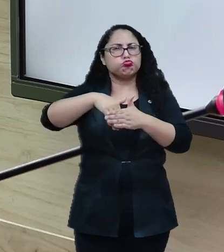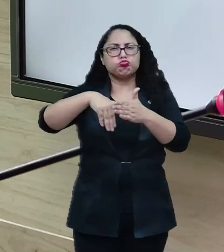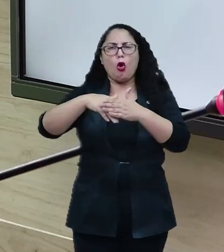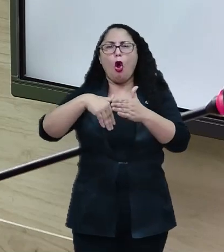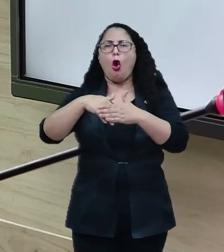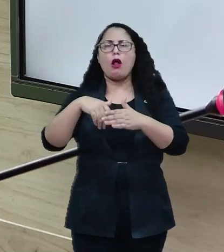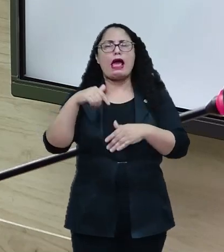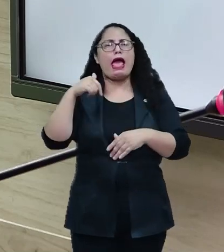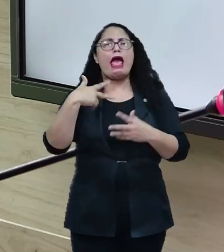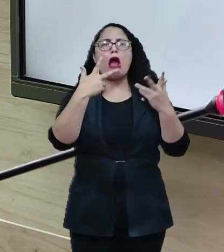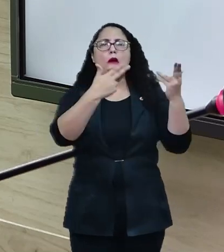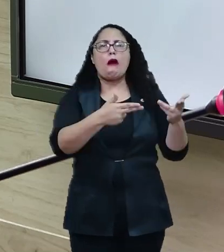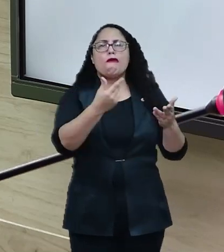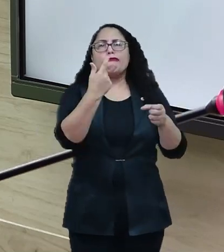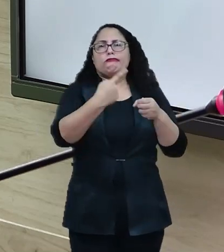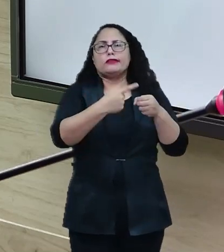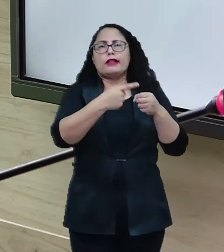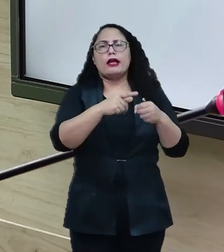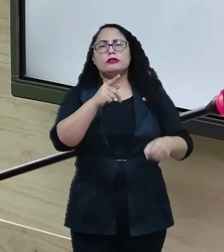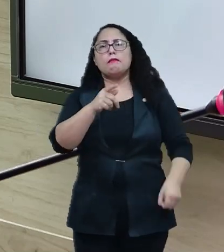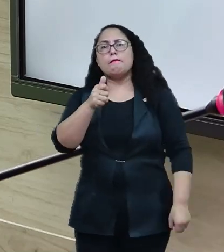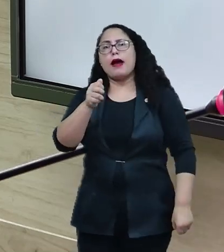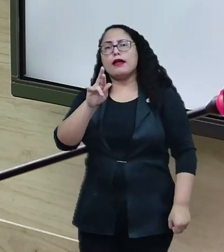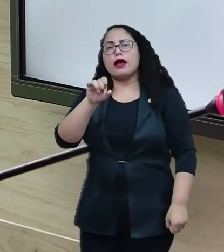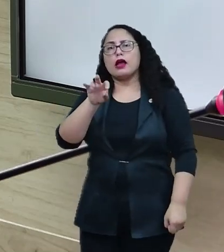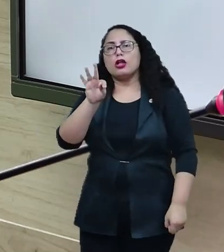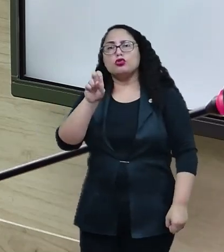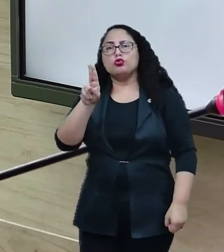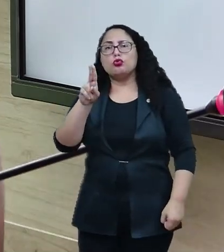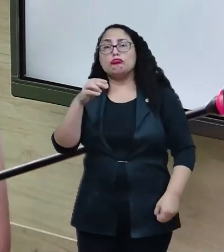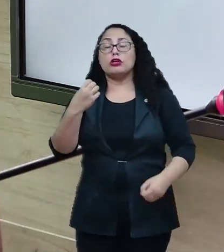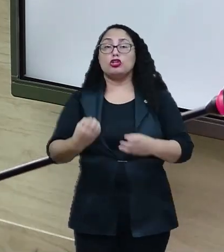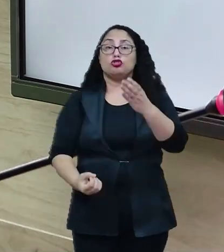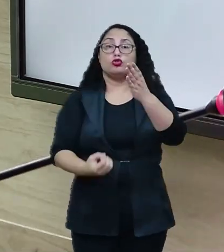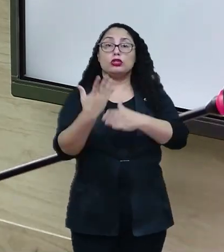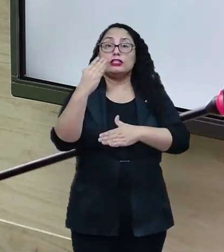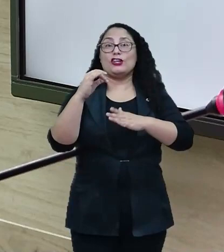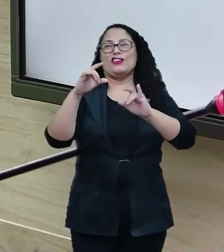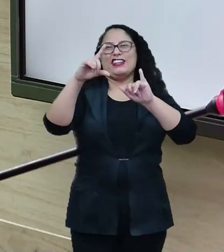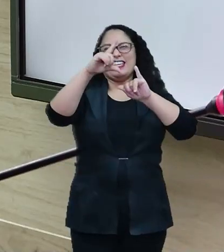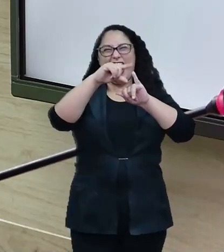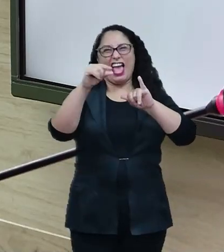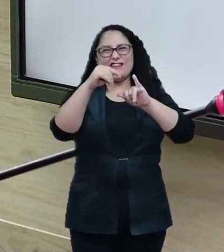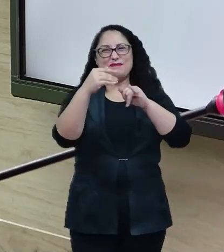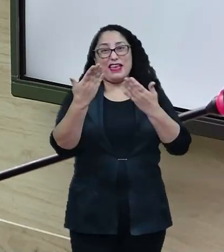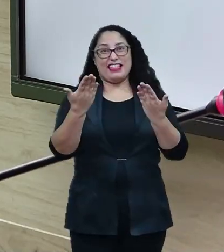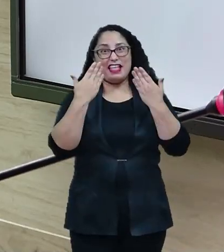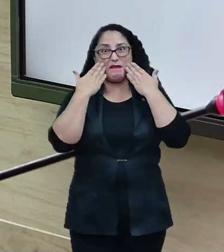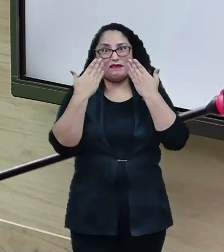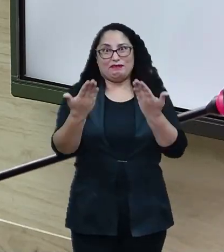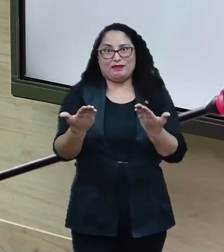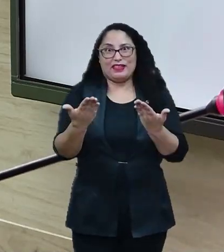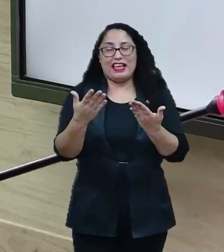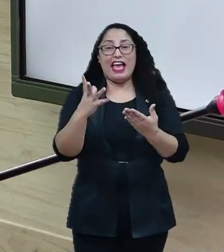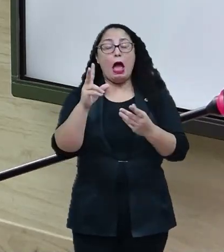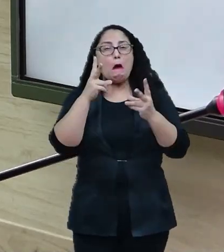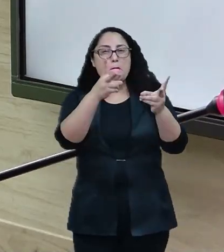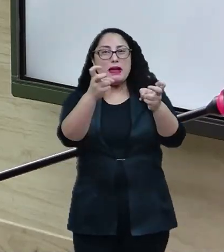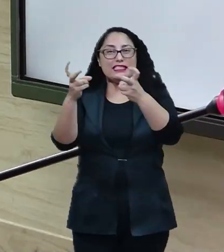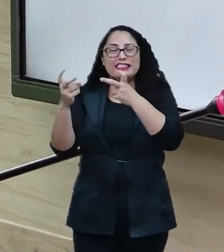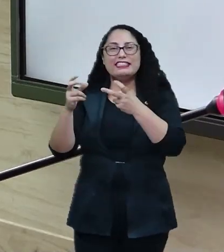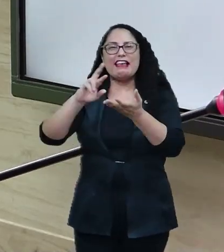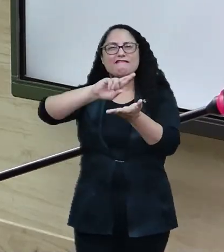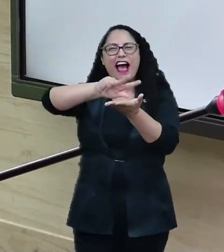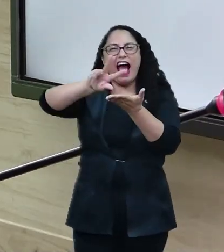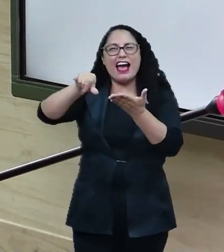vida aqui mesmo em Paracatu, né? Só que aí apareceu na minha frente o tal do Instituto Federal, né? E aí eu vi que dentro do Instituto tinha